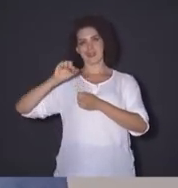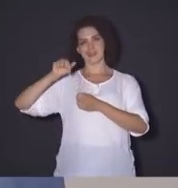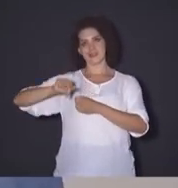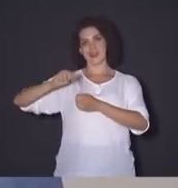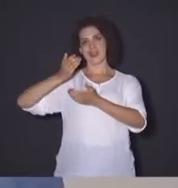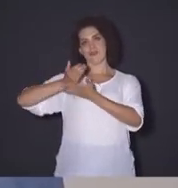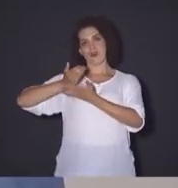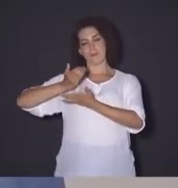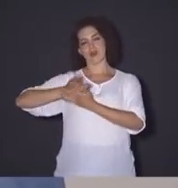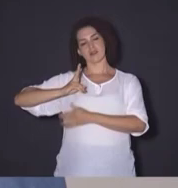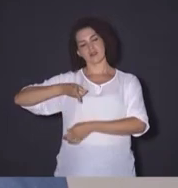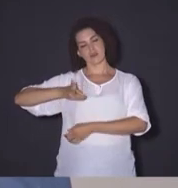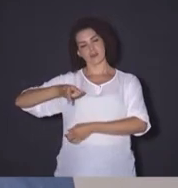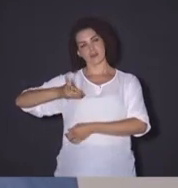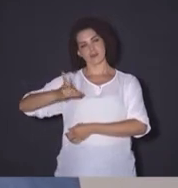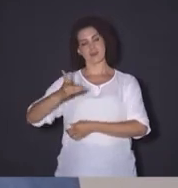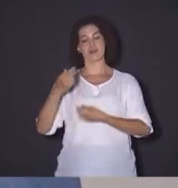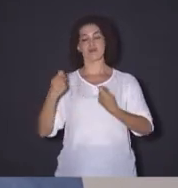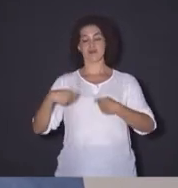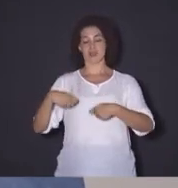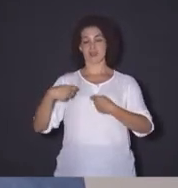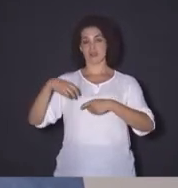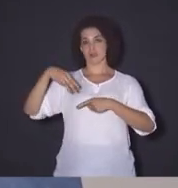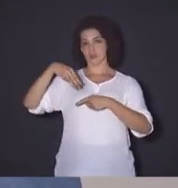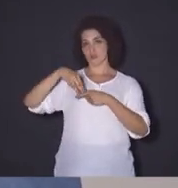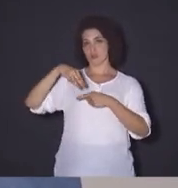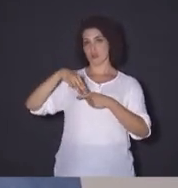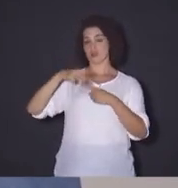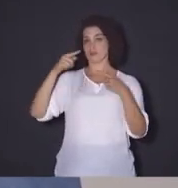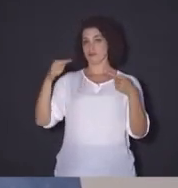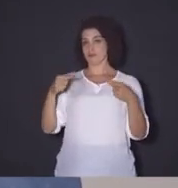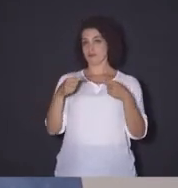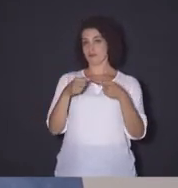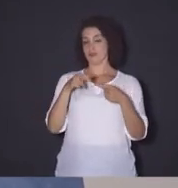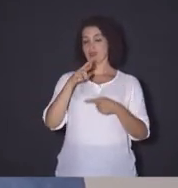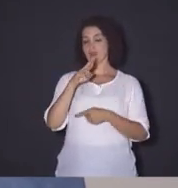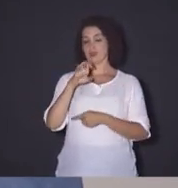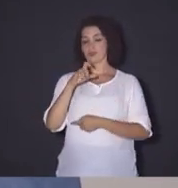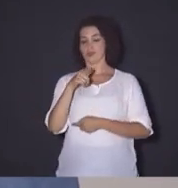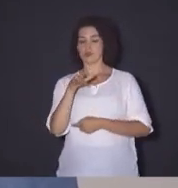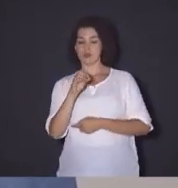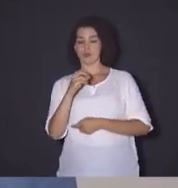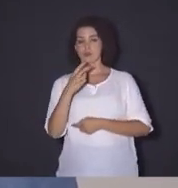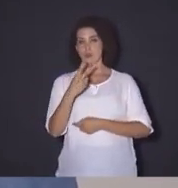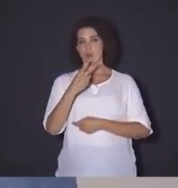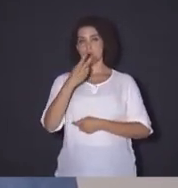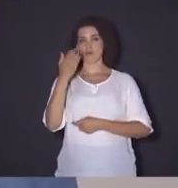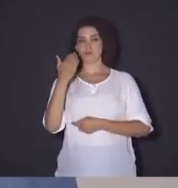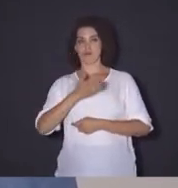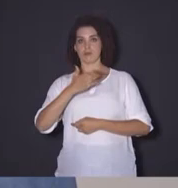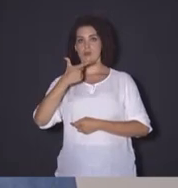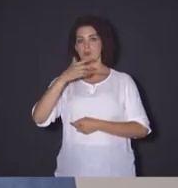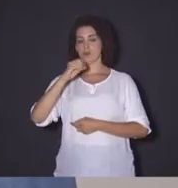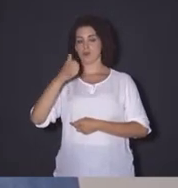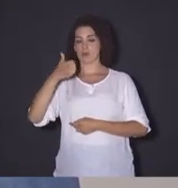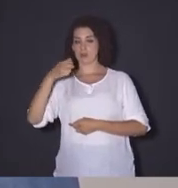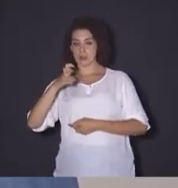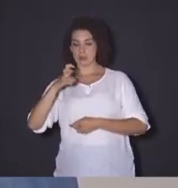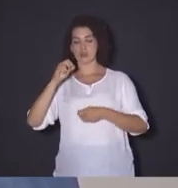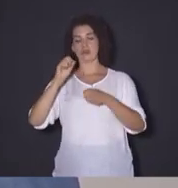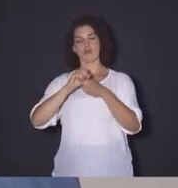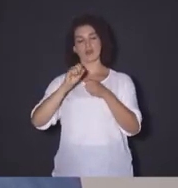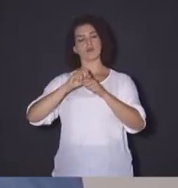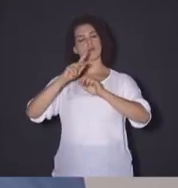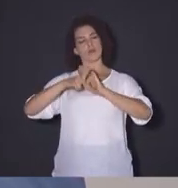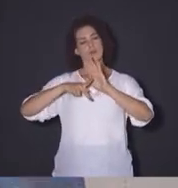necessário então que o município considere a resolução 2 de 2015 estabeleça um projeto institucional então hoje isso